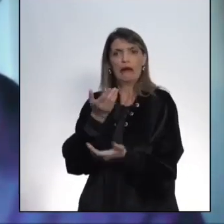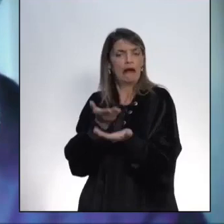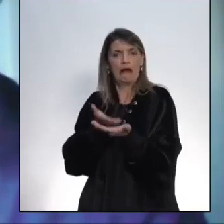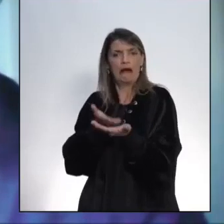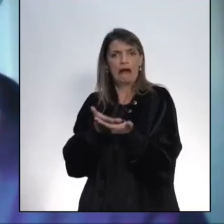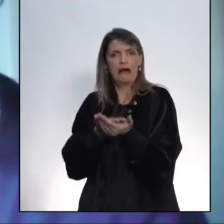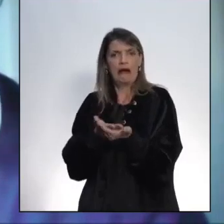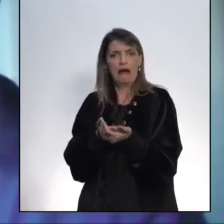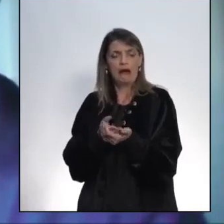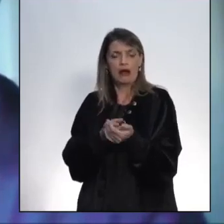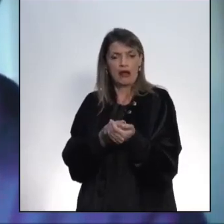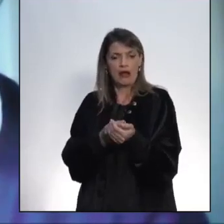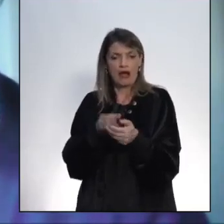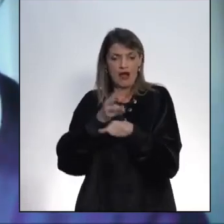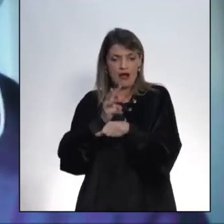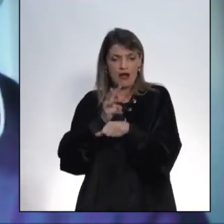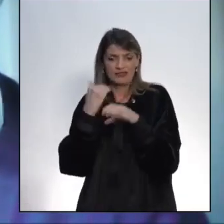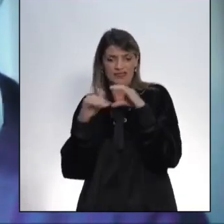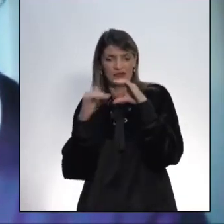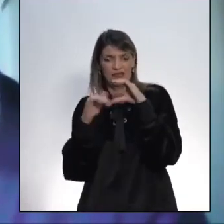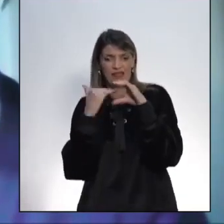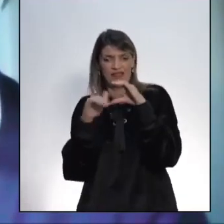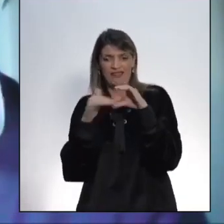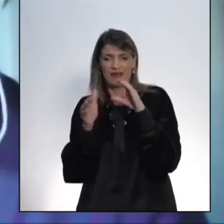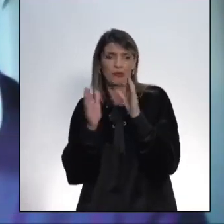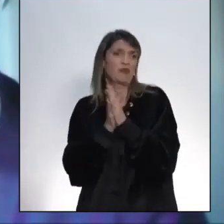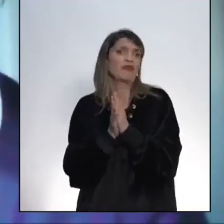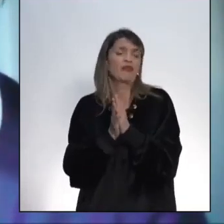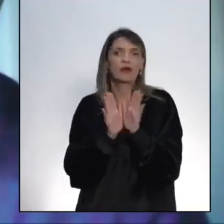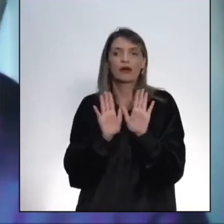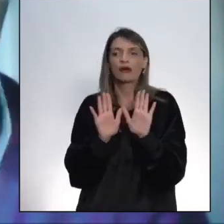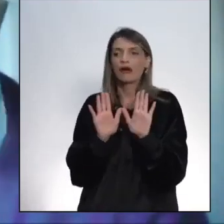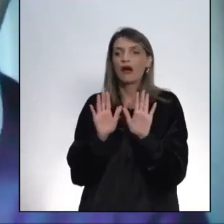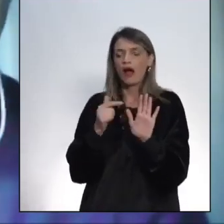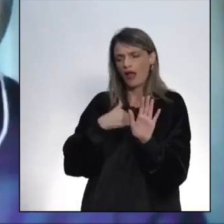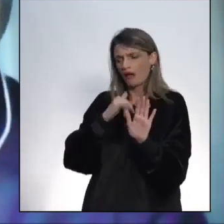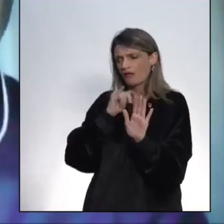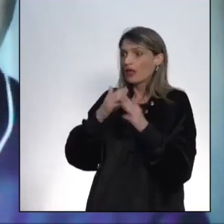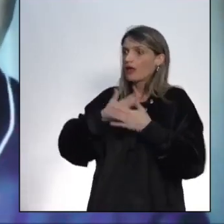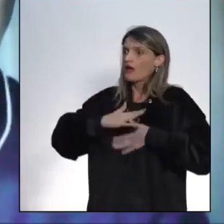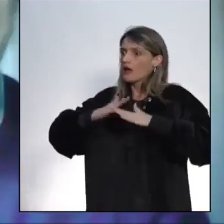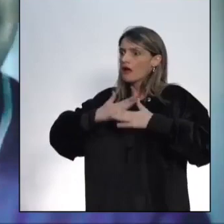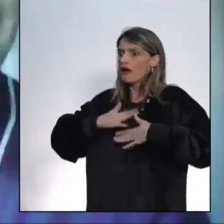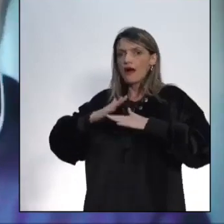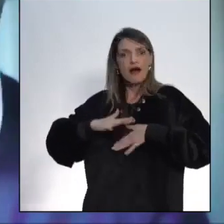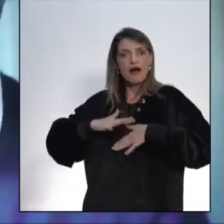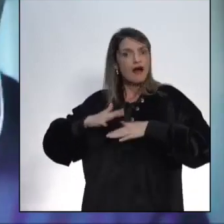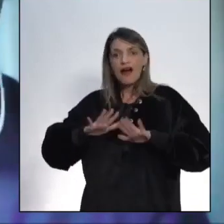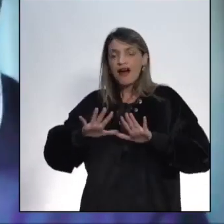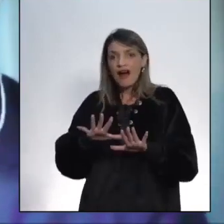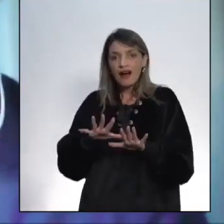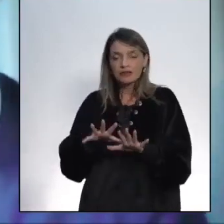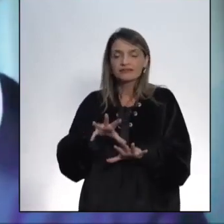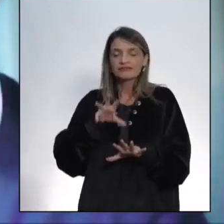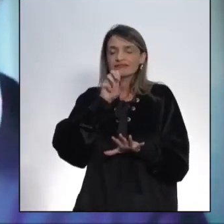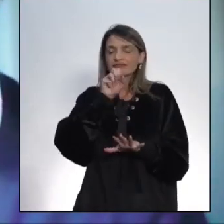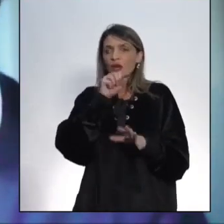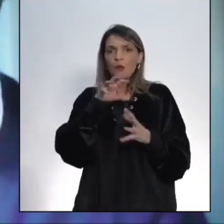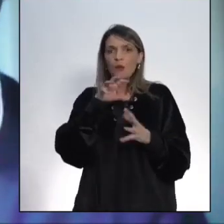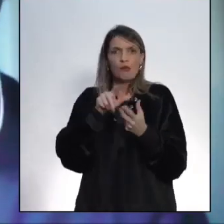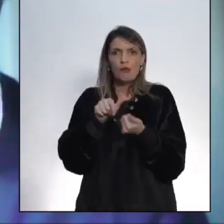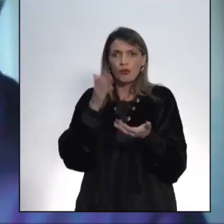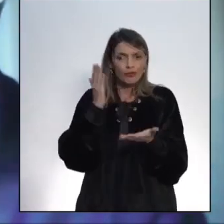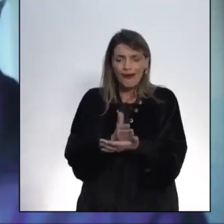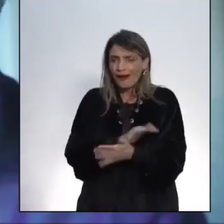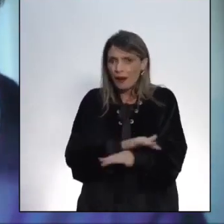no grupo, pedindo ajuda, pelo amor de Deus. Até que eu falei, mãe, calma, calma, respira, o mundo não vai acabar